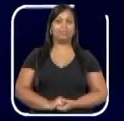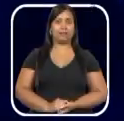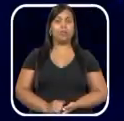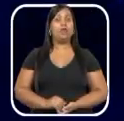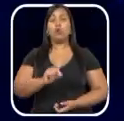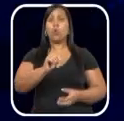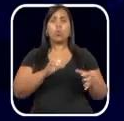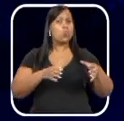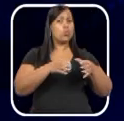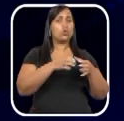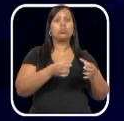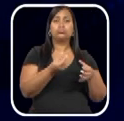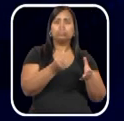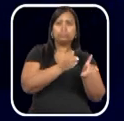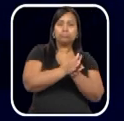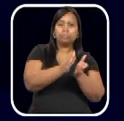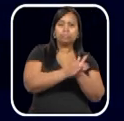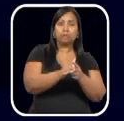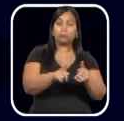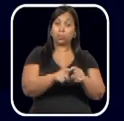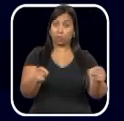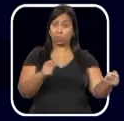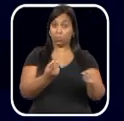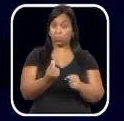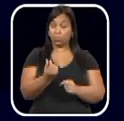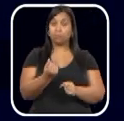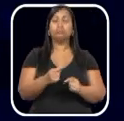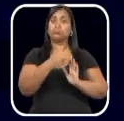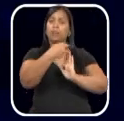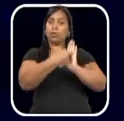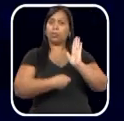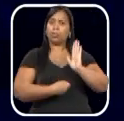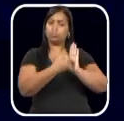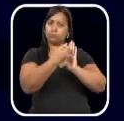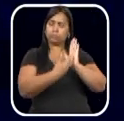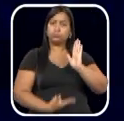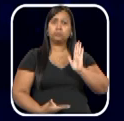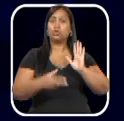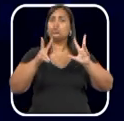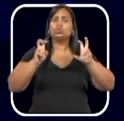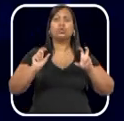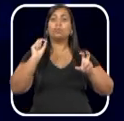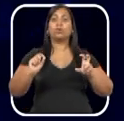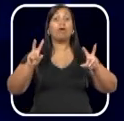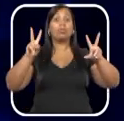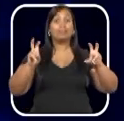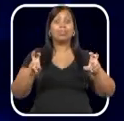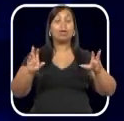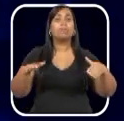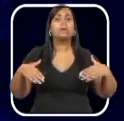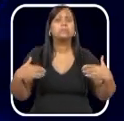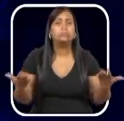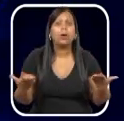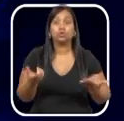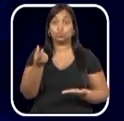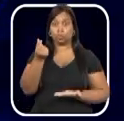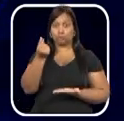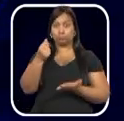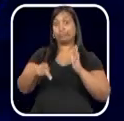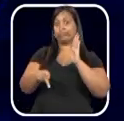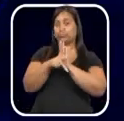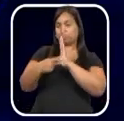compete a comissão de Finanças e orçamento emitir relatórios sobre todos os assuntos de caráter financeiro